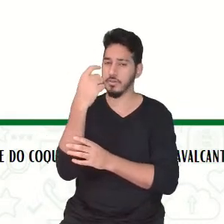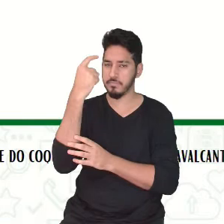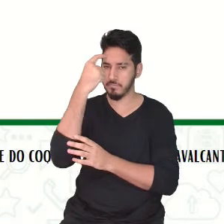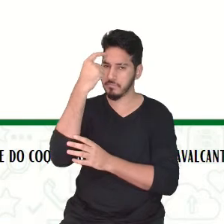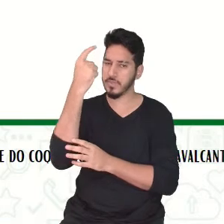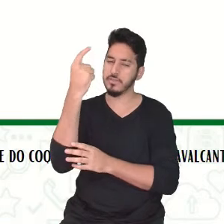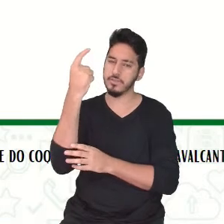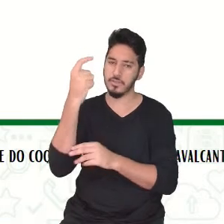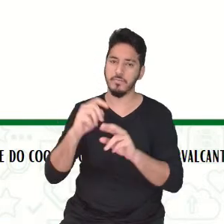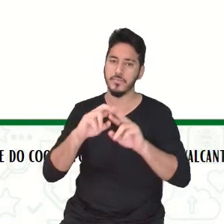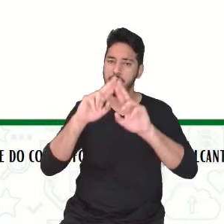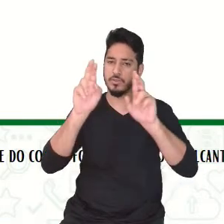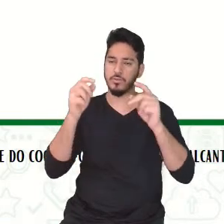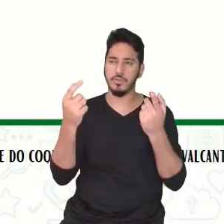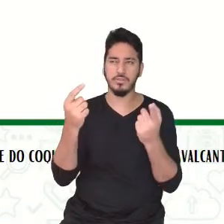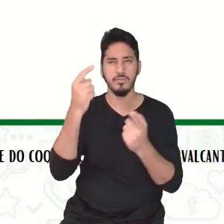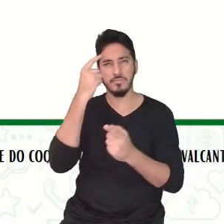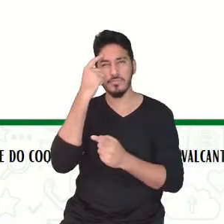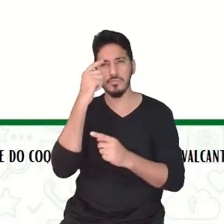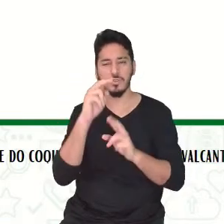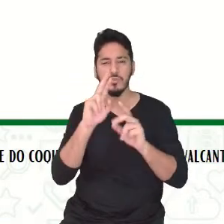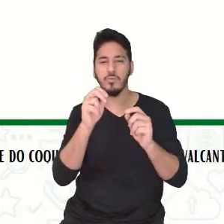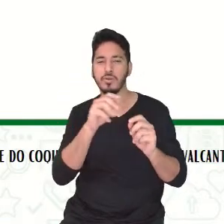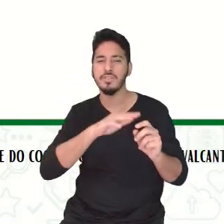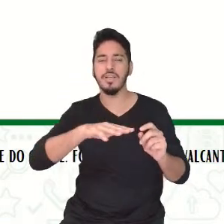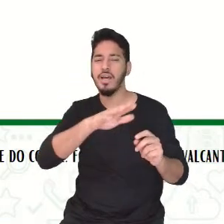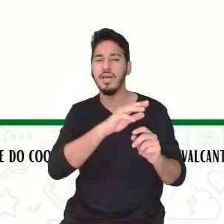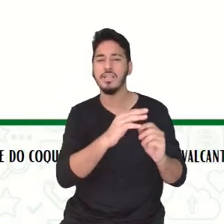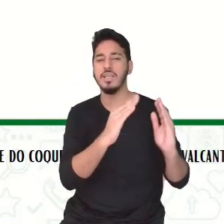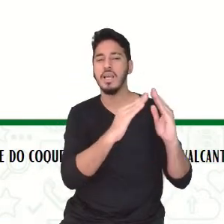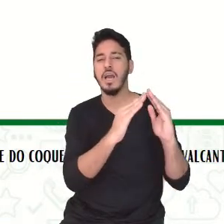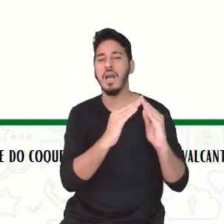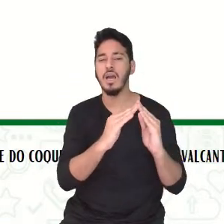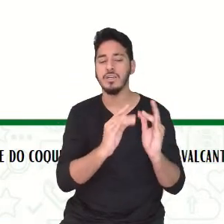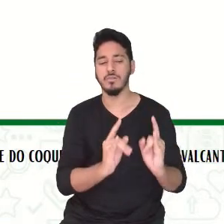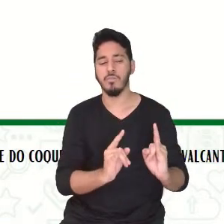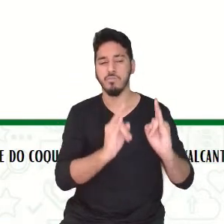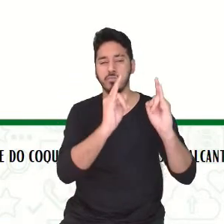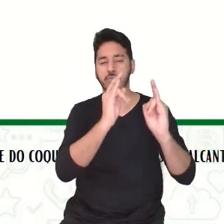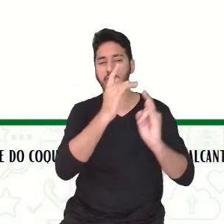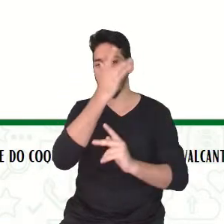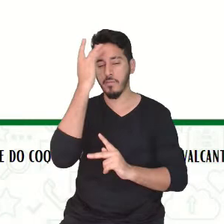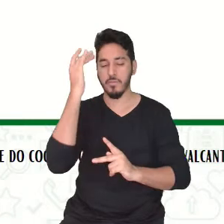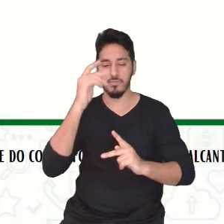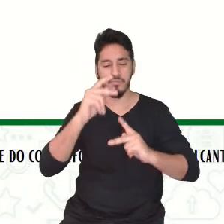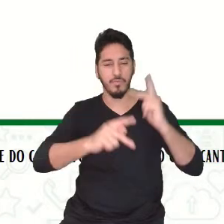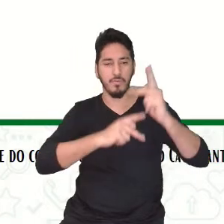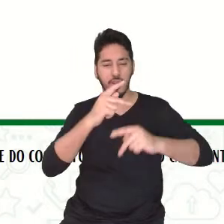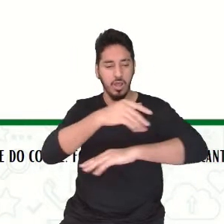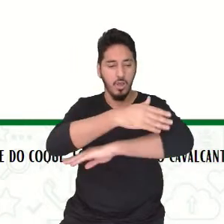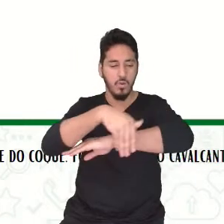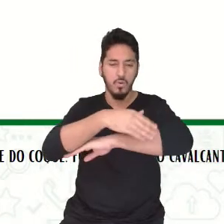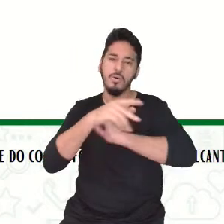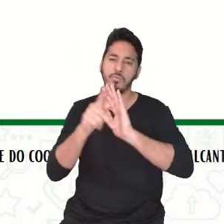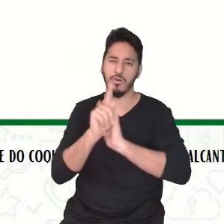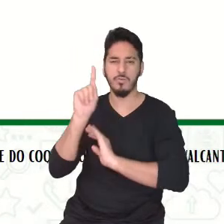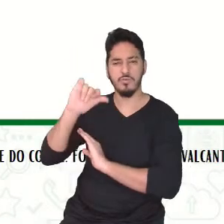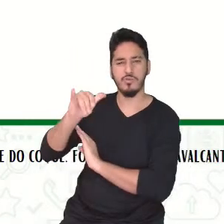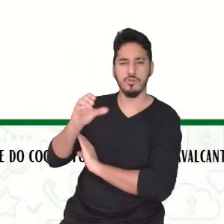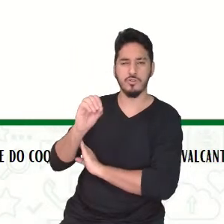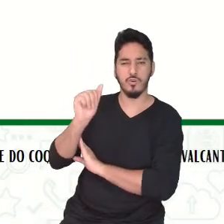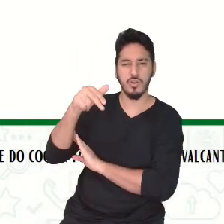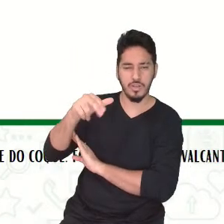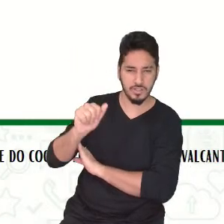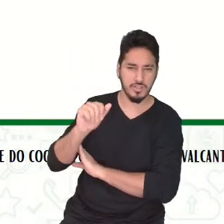pensada sobre essa especulação imobiliária. Então, em vários bairros populares, como é o bairro aí da Joana Bezerra, conhecido